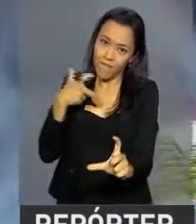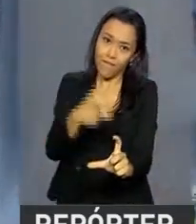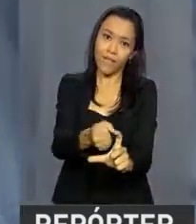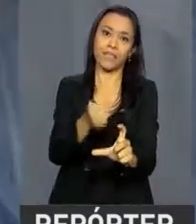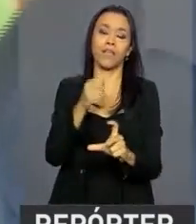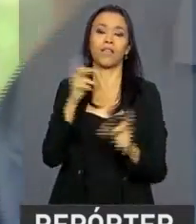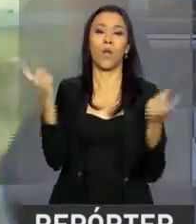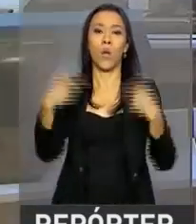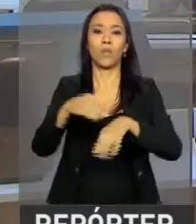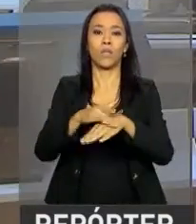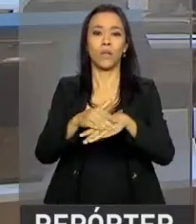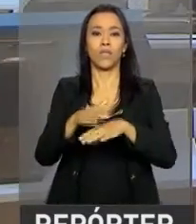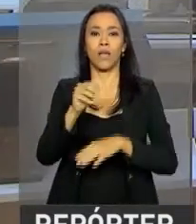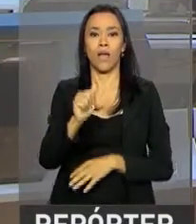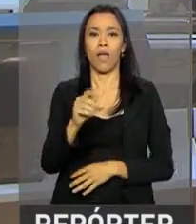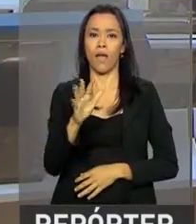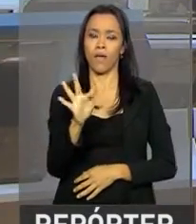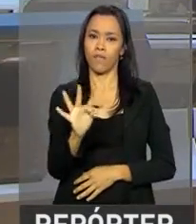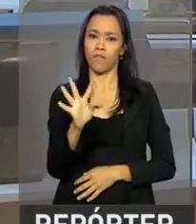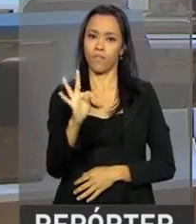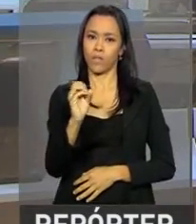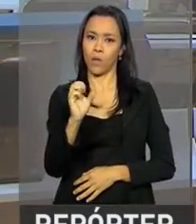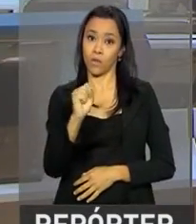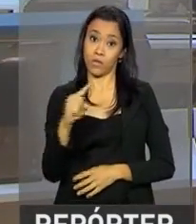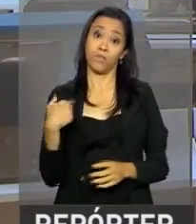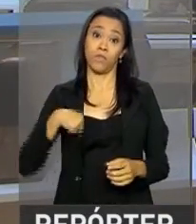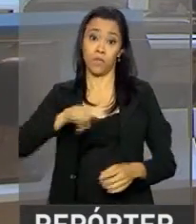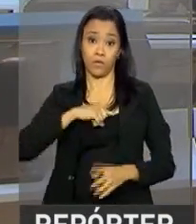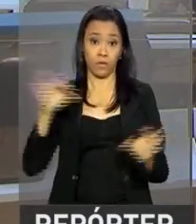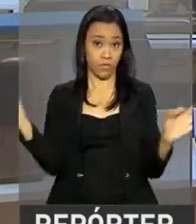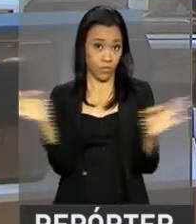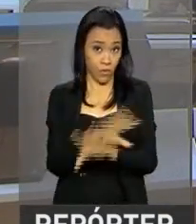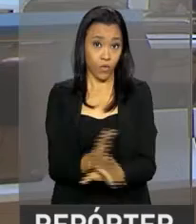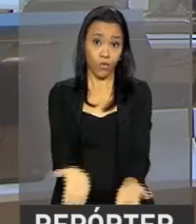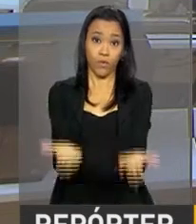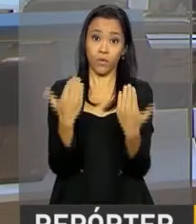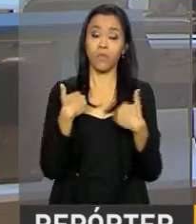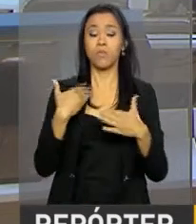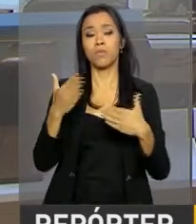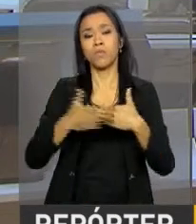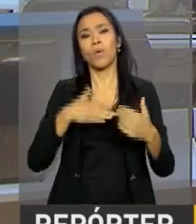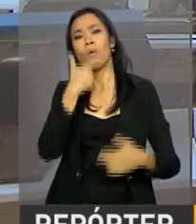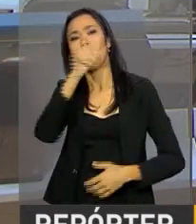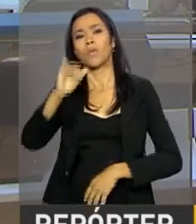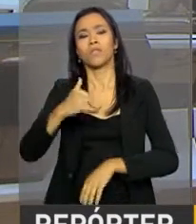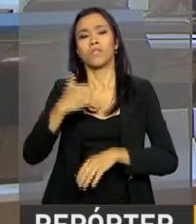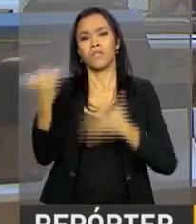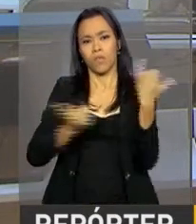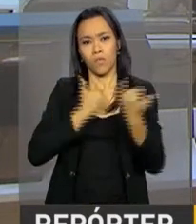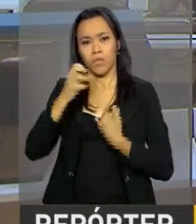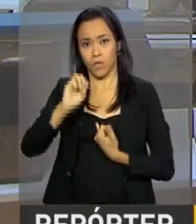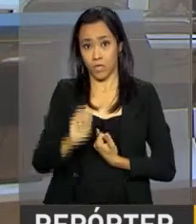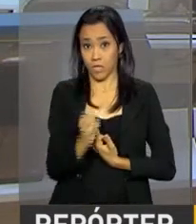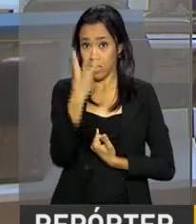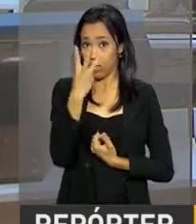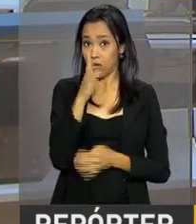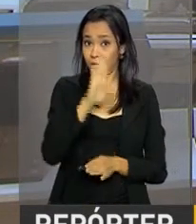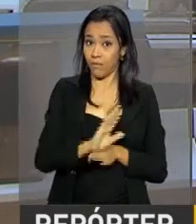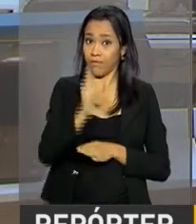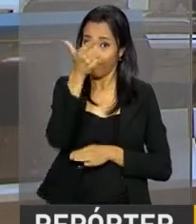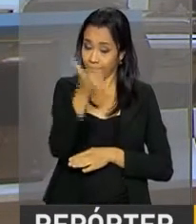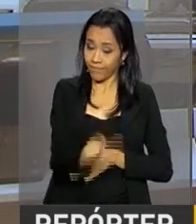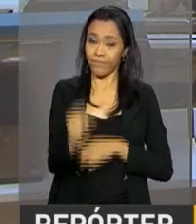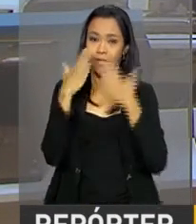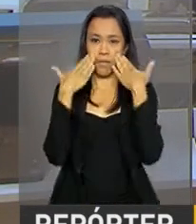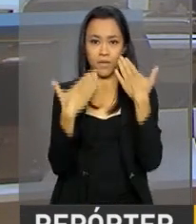aftosa e nós ficamos por aqui voltamos a qualquer momento com outras informações ou às três da tarde na prova a edição